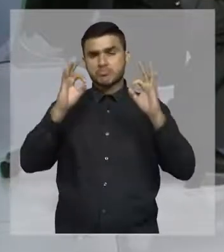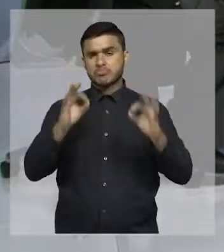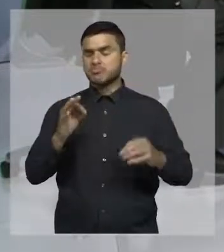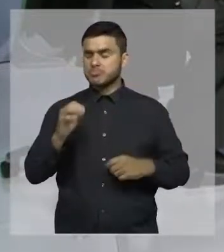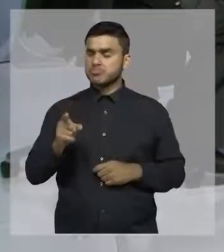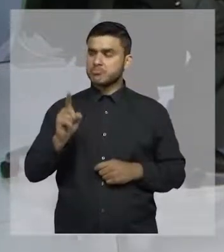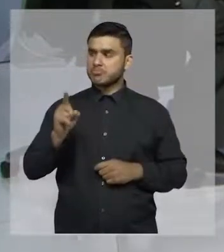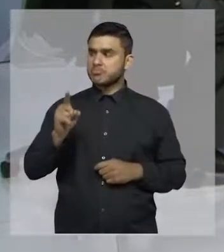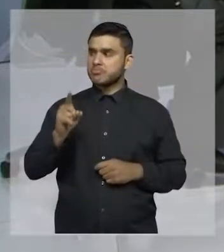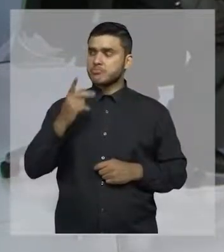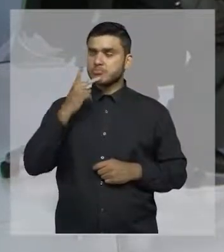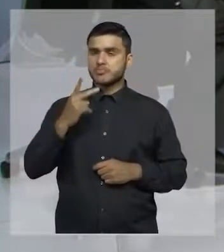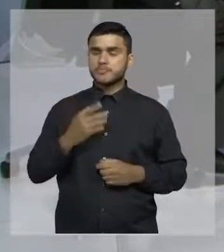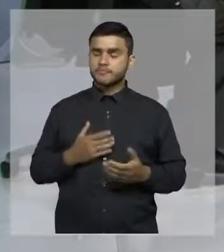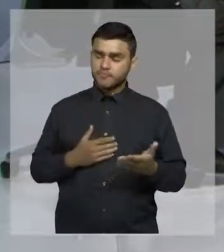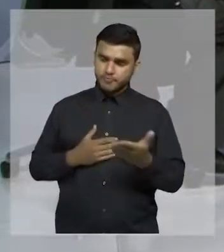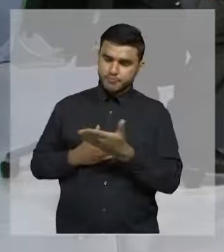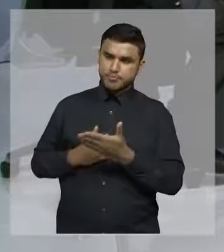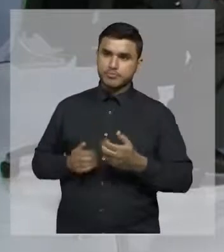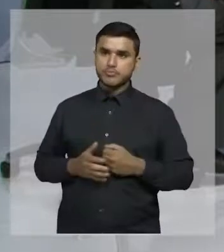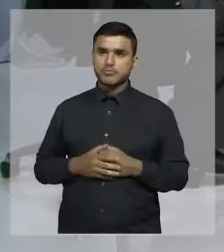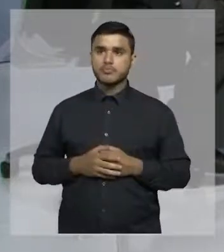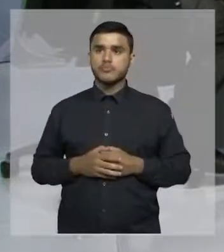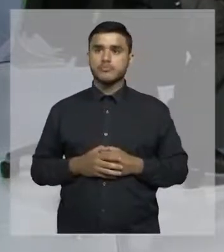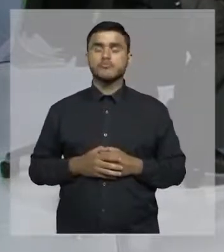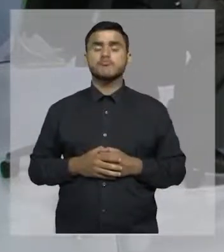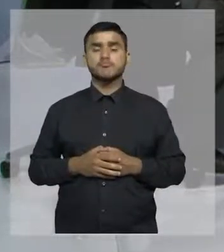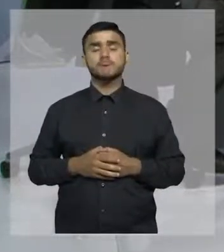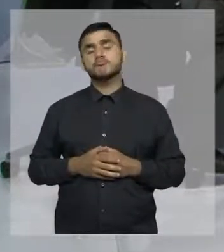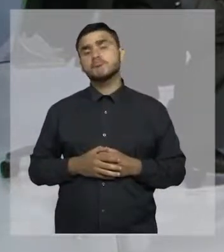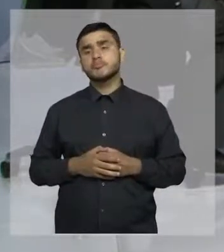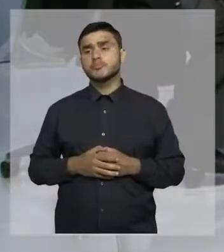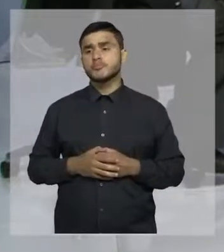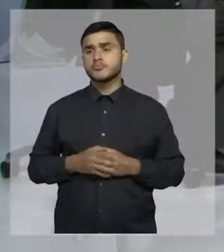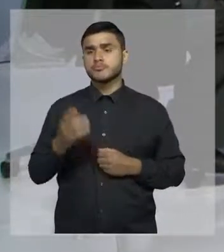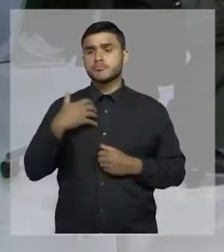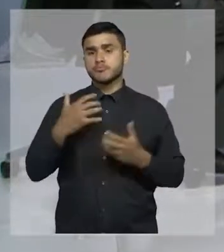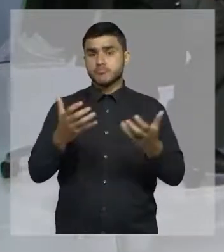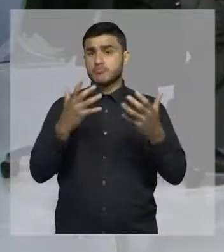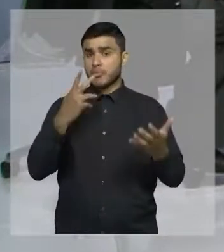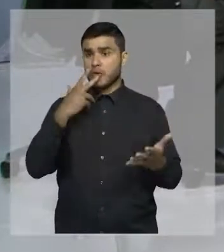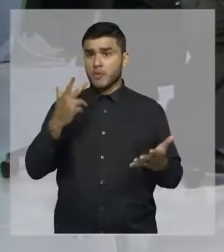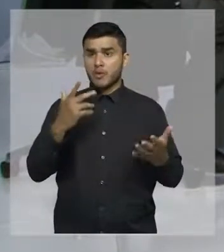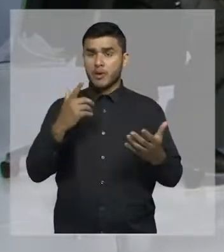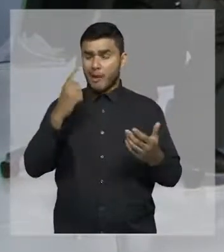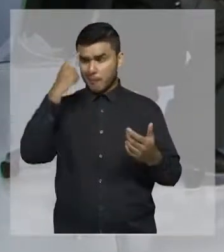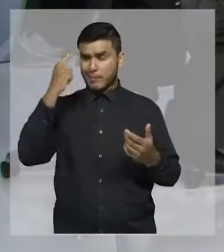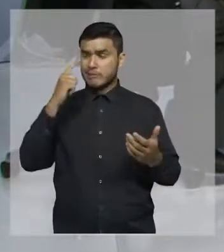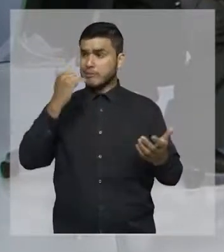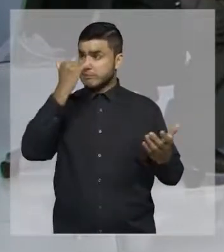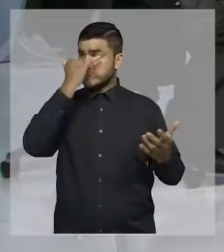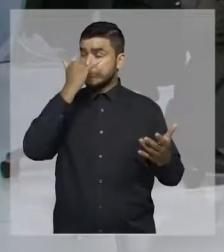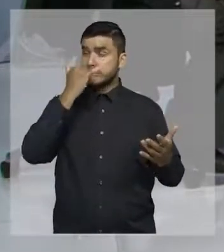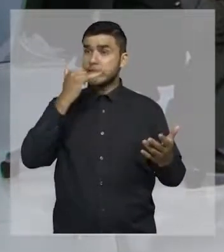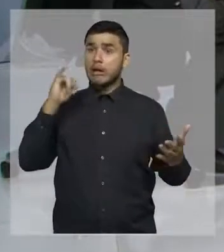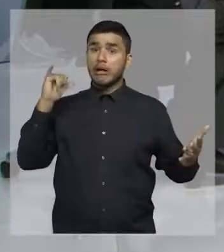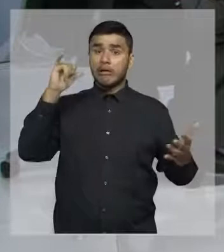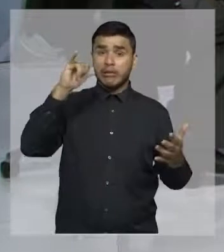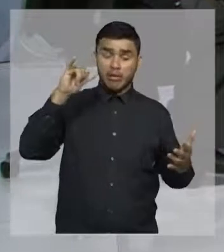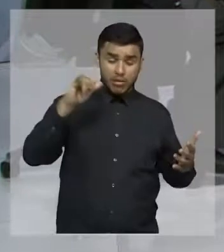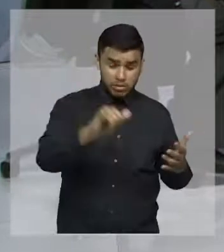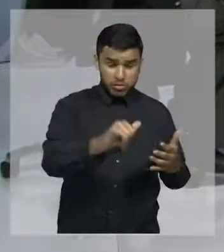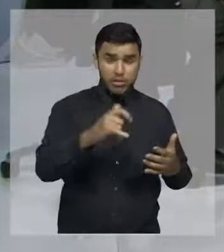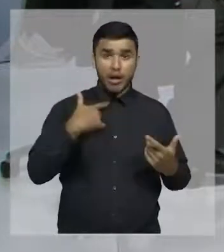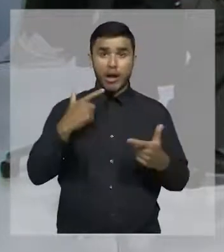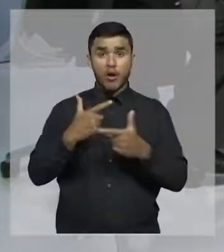Eu queria ressaltar que um avião não cai só por causa de um erro, né? Então tem uma